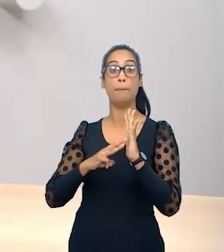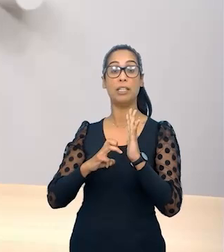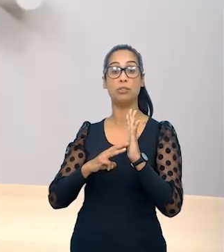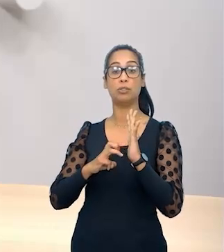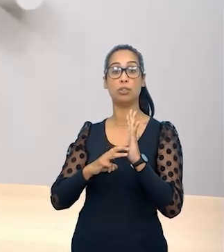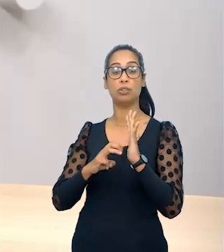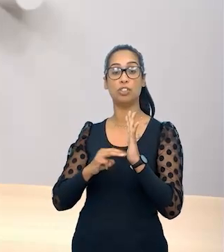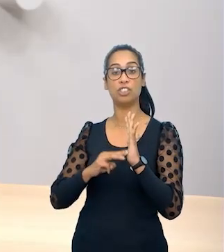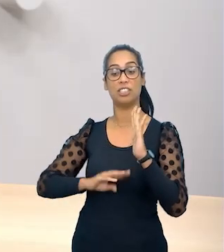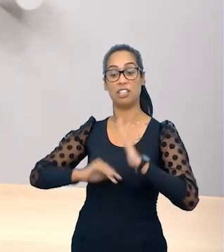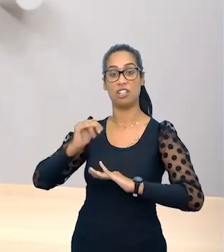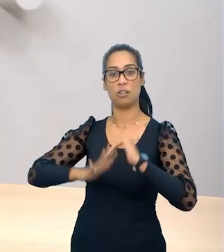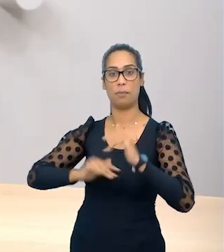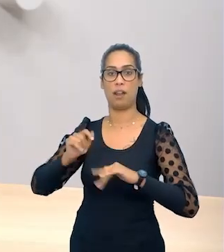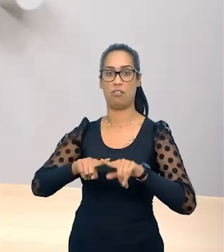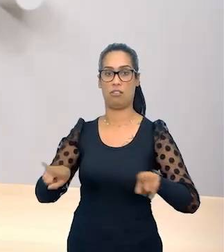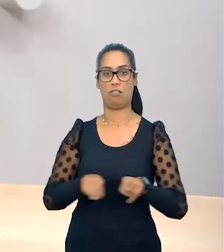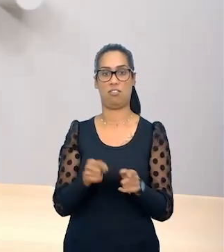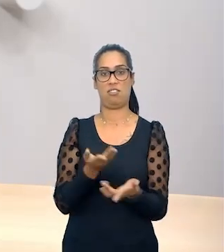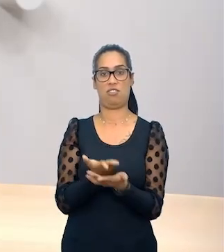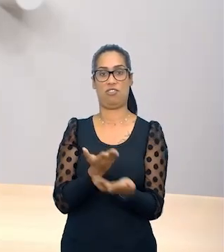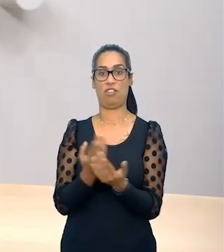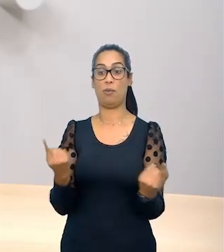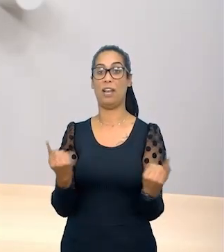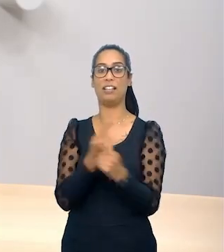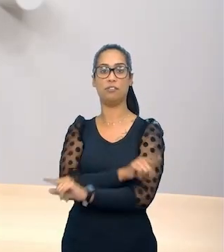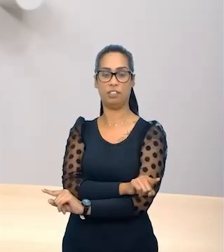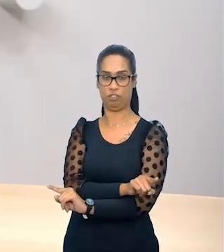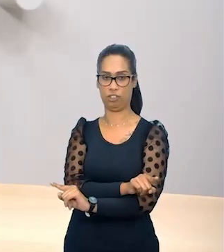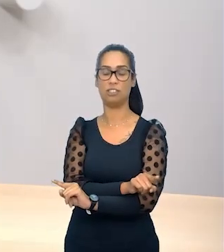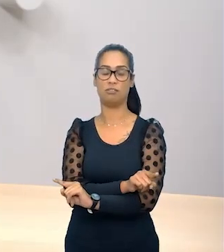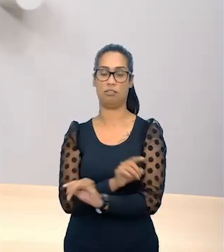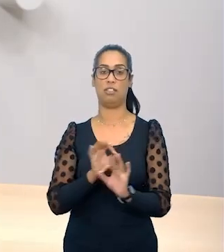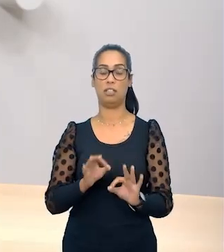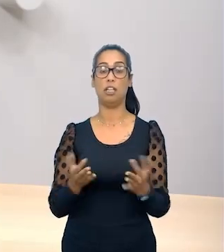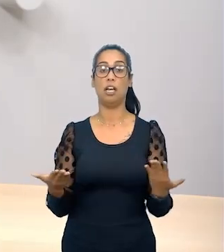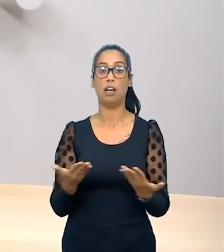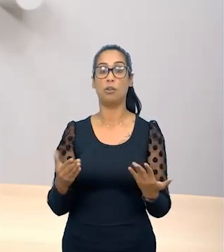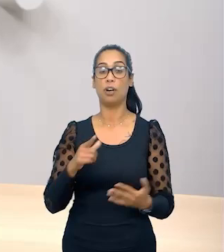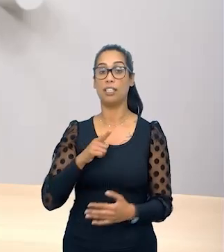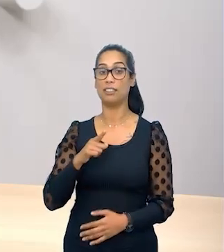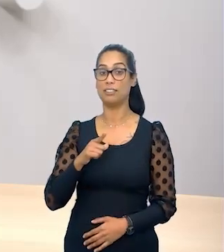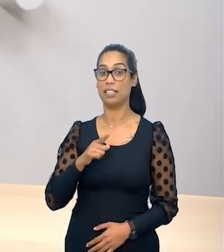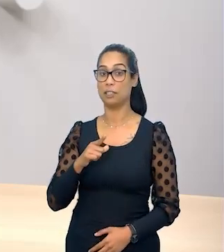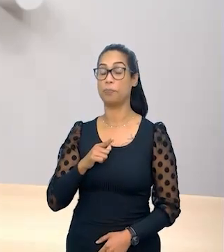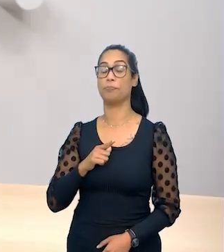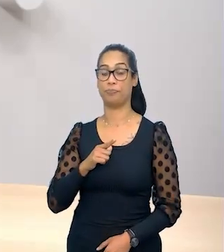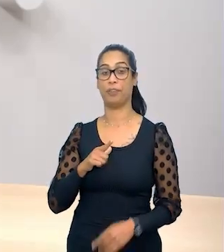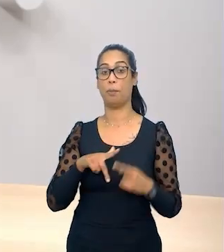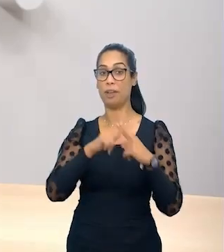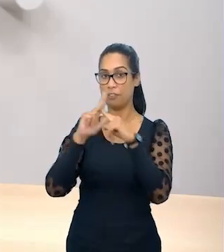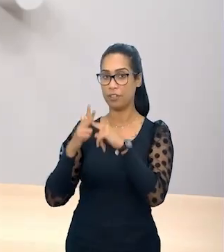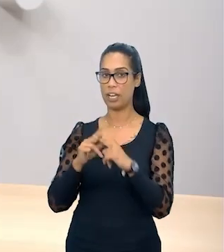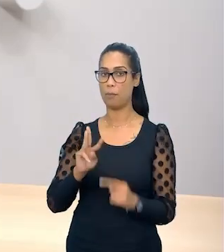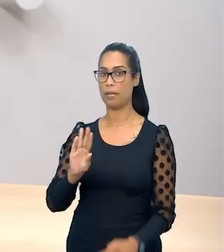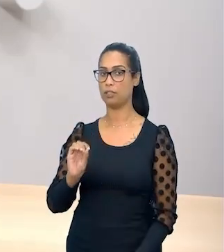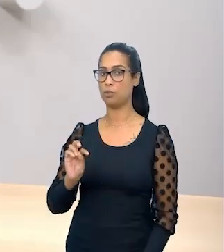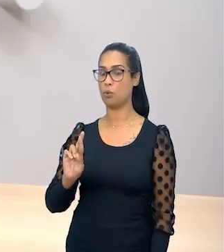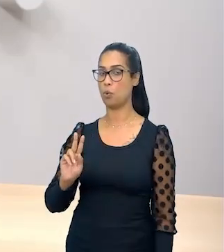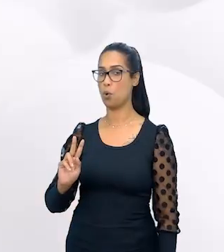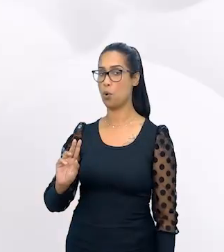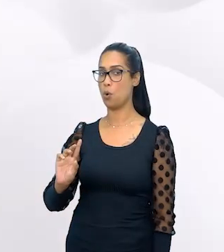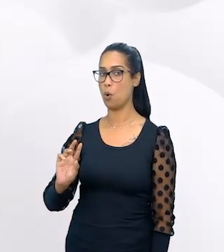invertida, então vamos agora usar uma ferramenta que é o WordWall. Professores, então, se